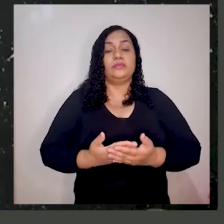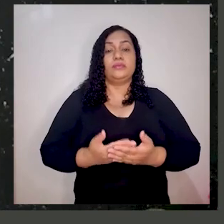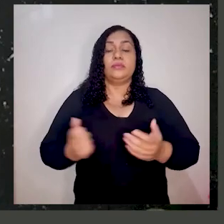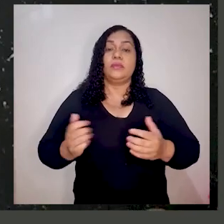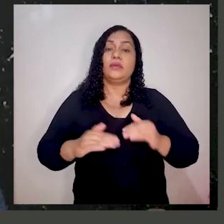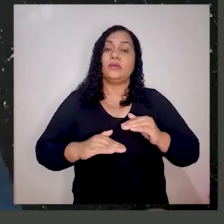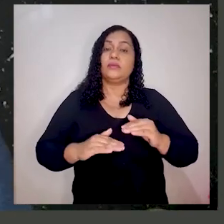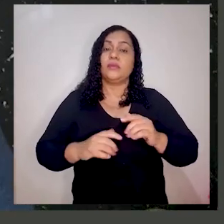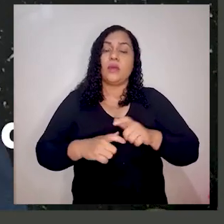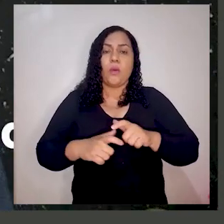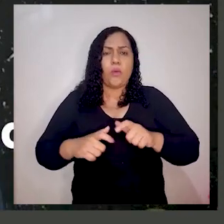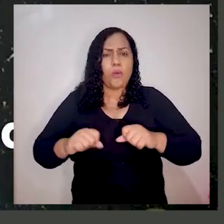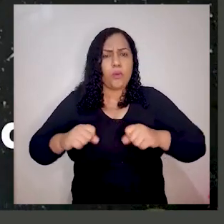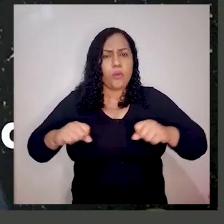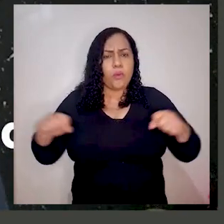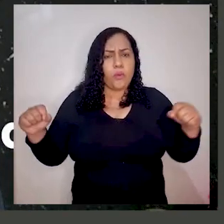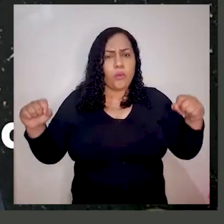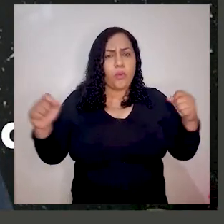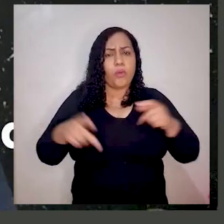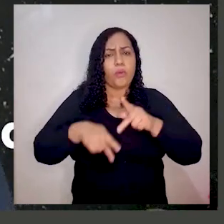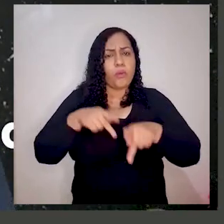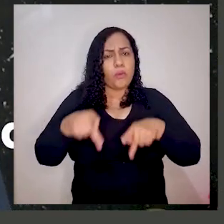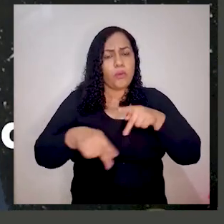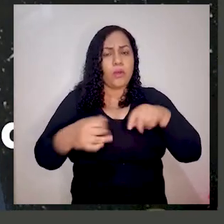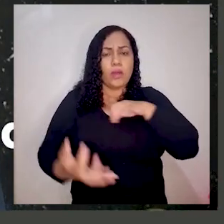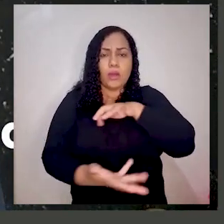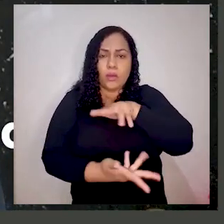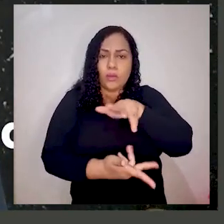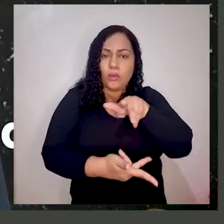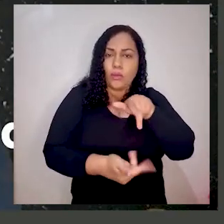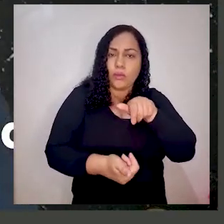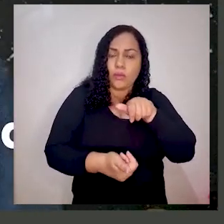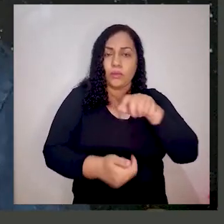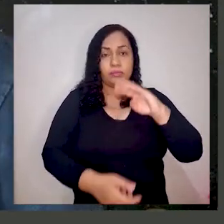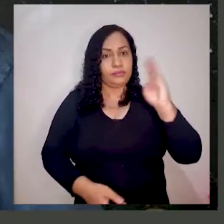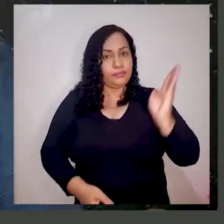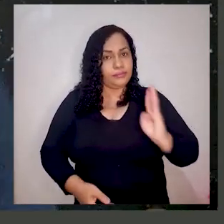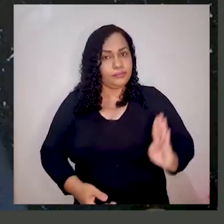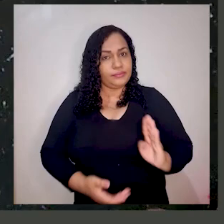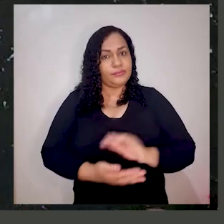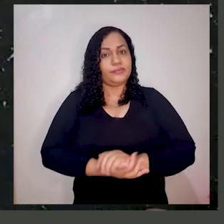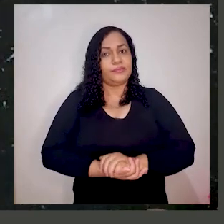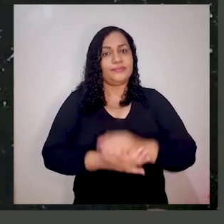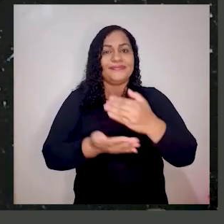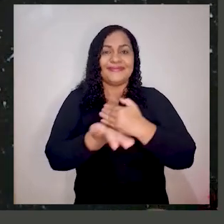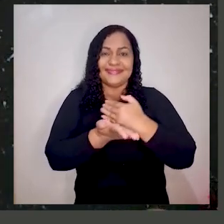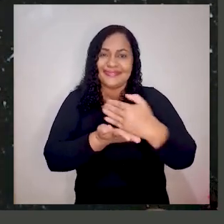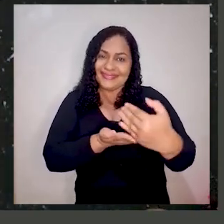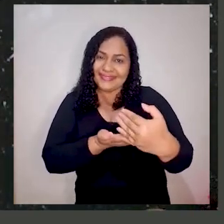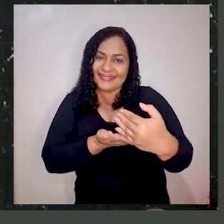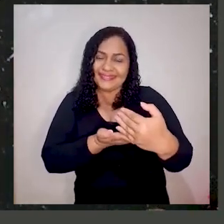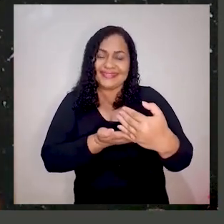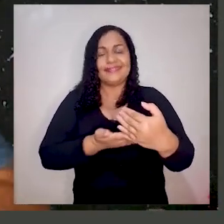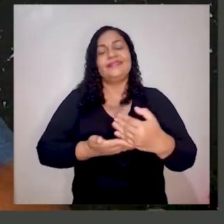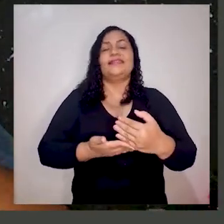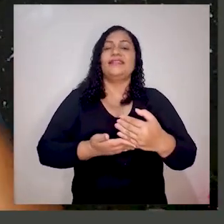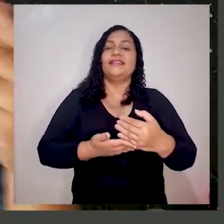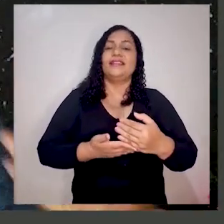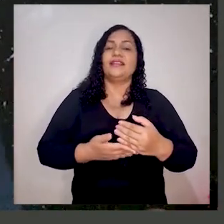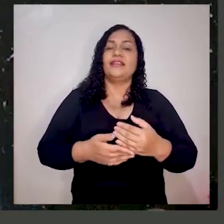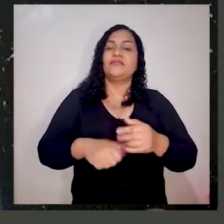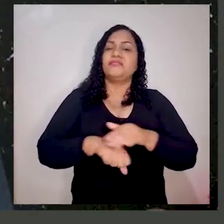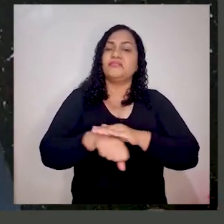o crescimento populacional do mundo e do Brasil. Para a gente começar a falar